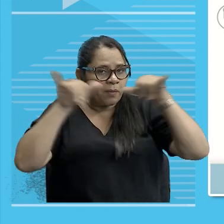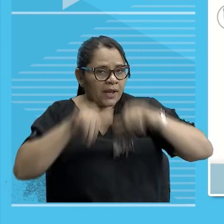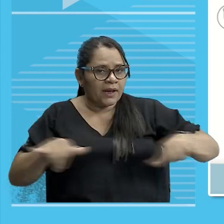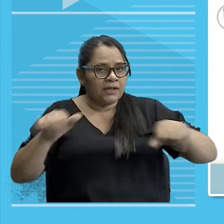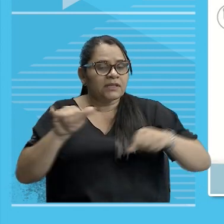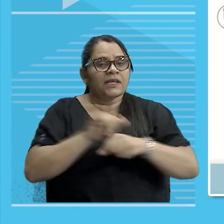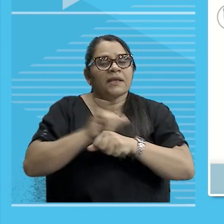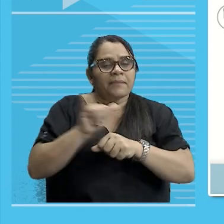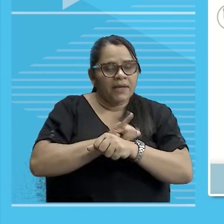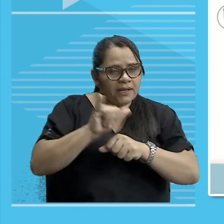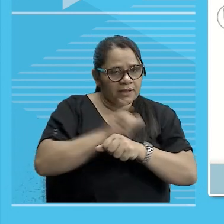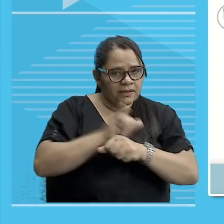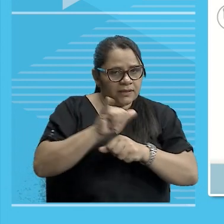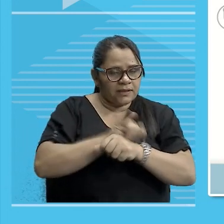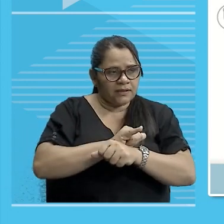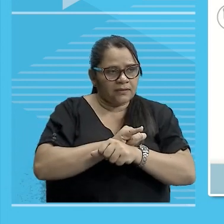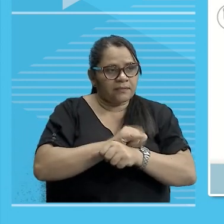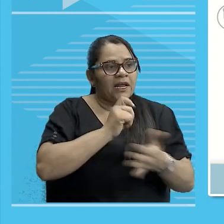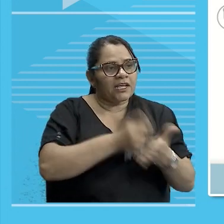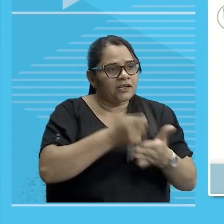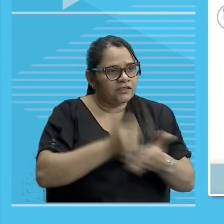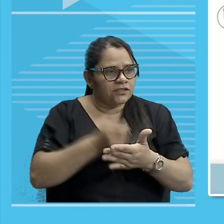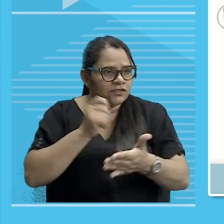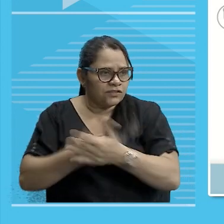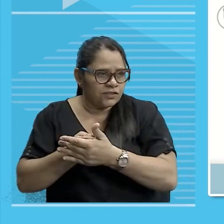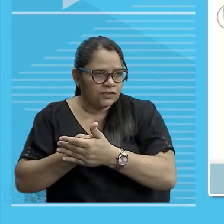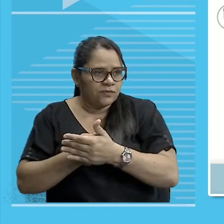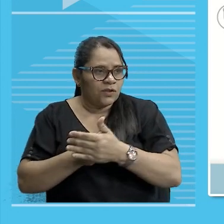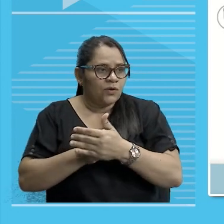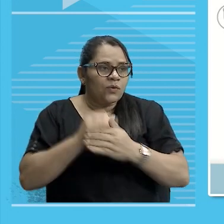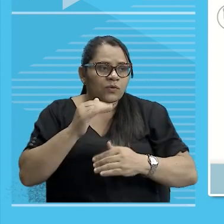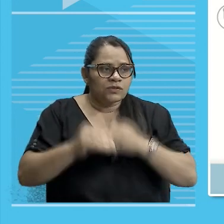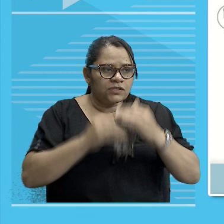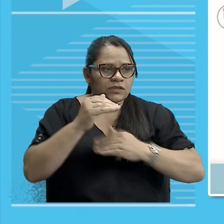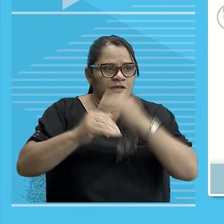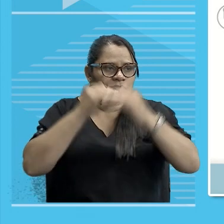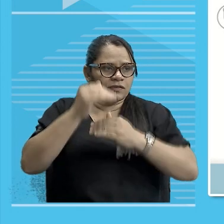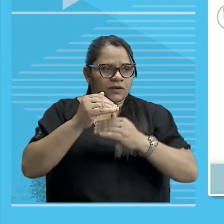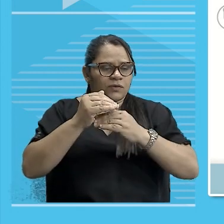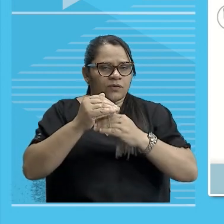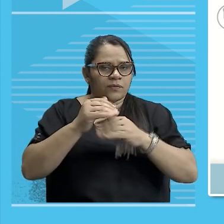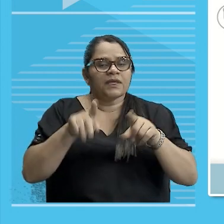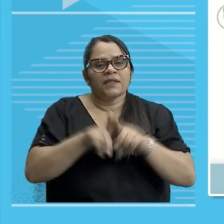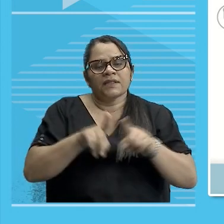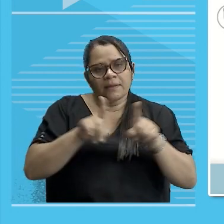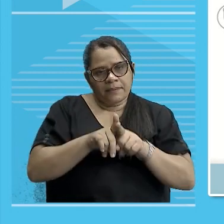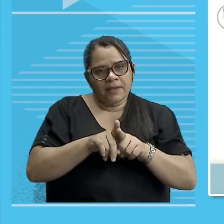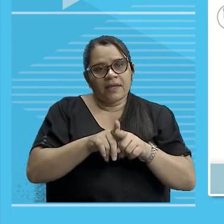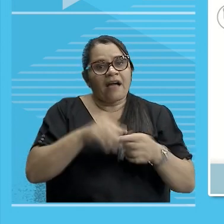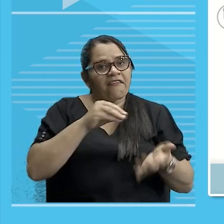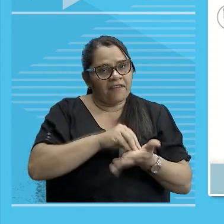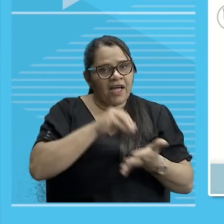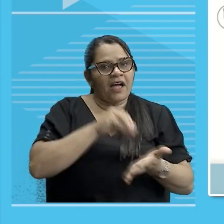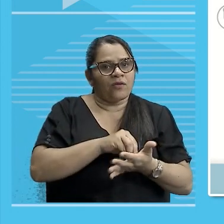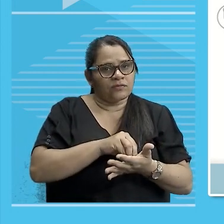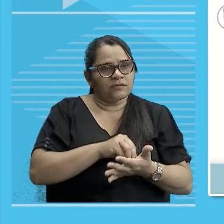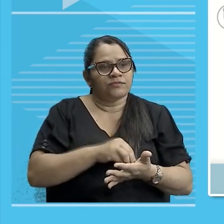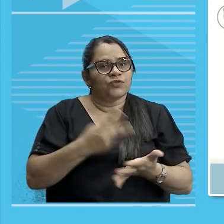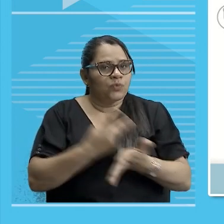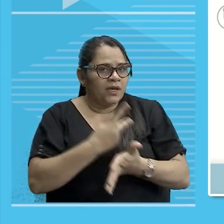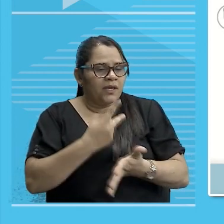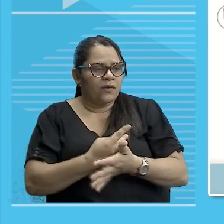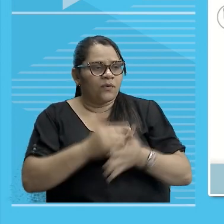para exigir dos colaboradores da organização níveis elevados por atividade e ausência de erro quer dizer que ele empregava